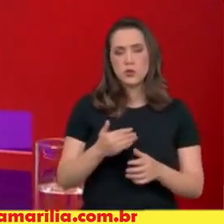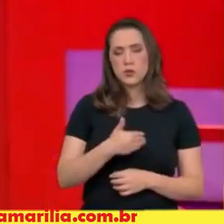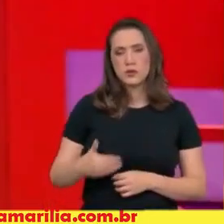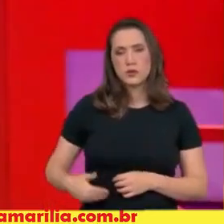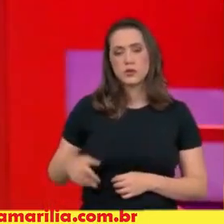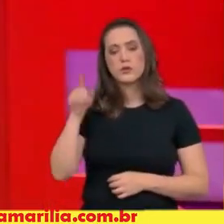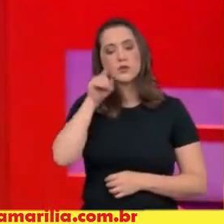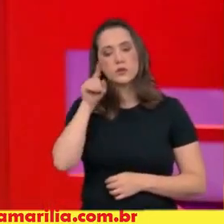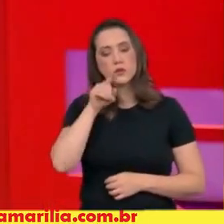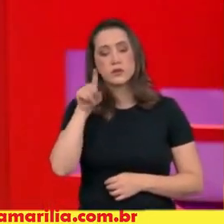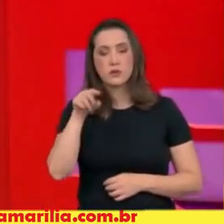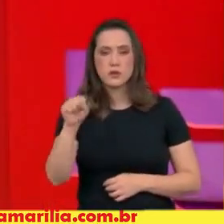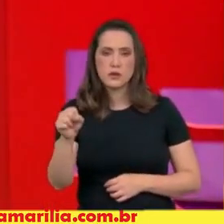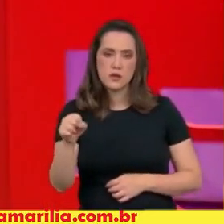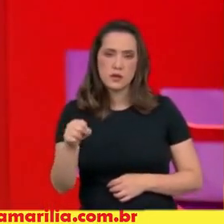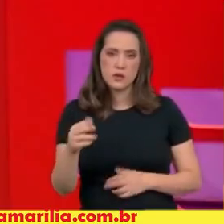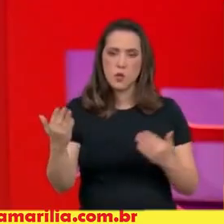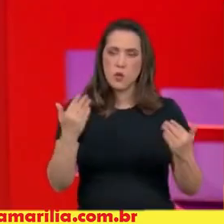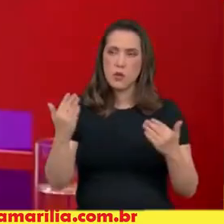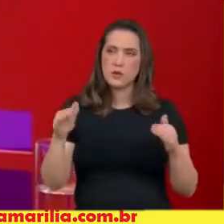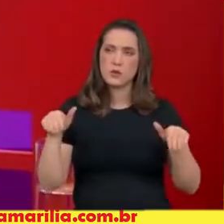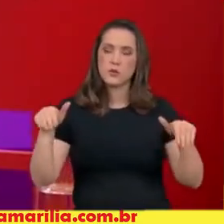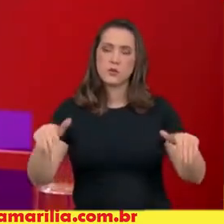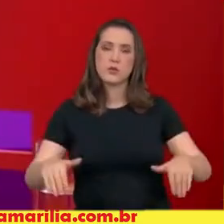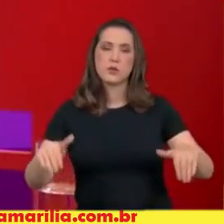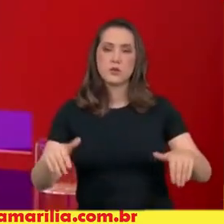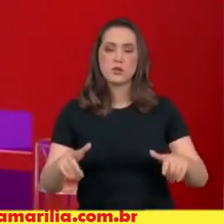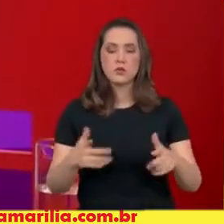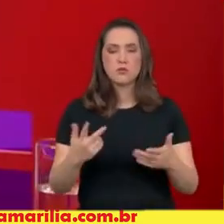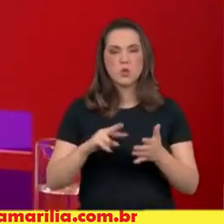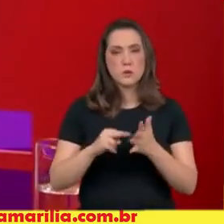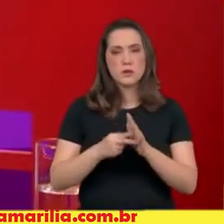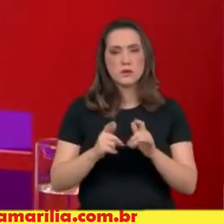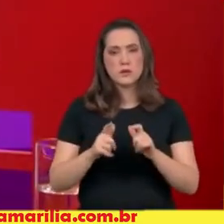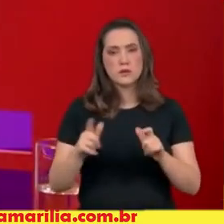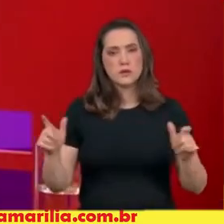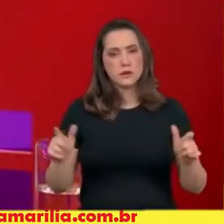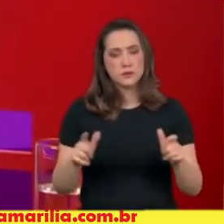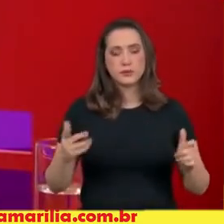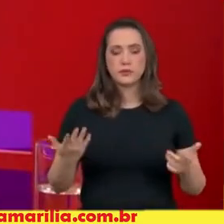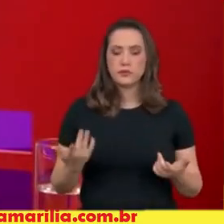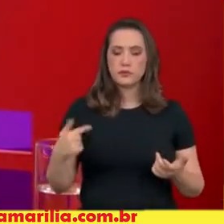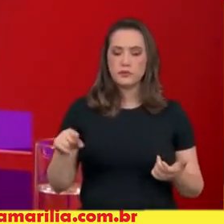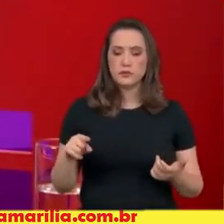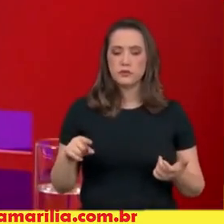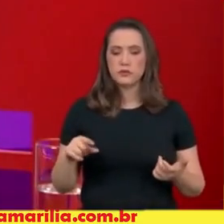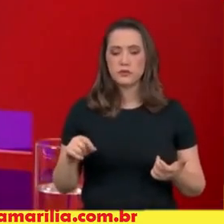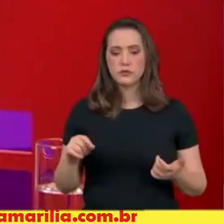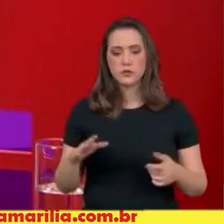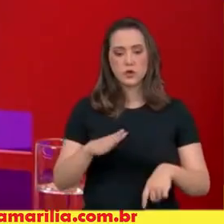governo imperialista no senso mais amplo. Eu acho que vai ser um pouco... Na verdade, um